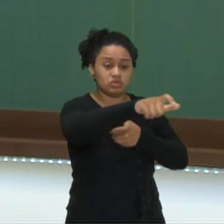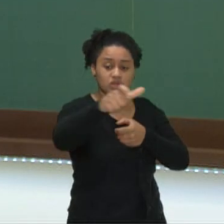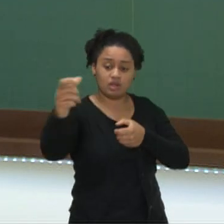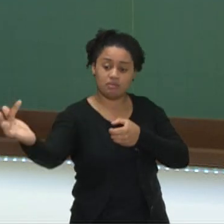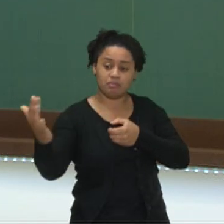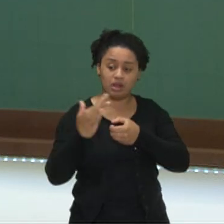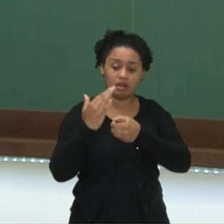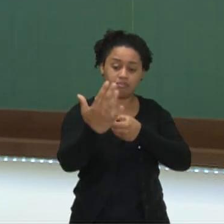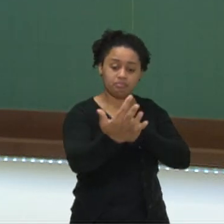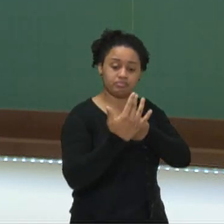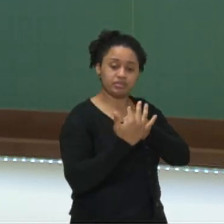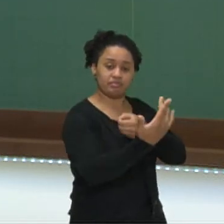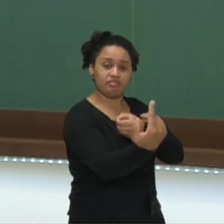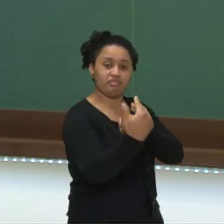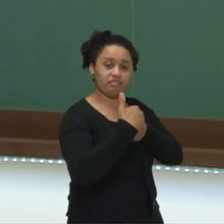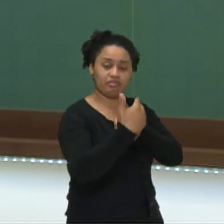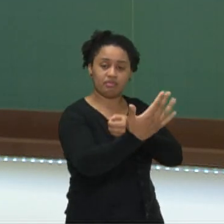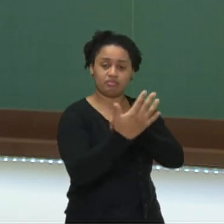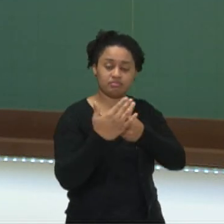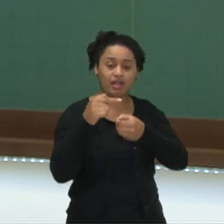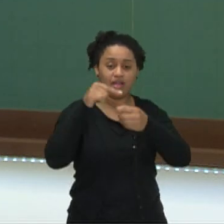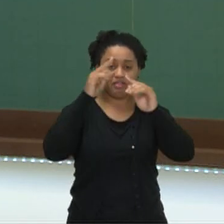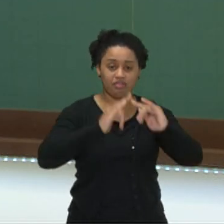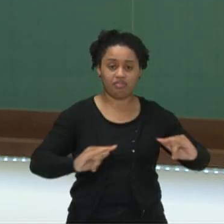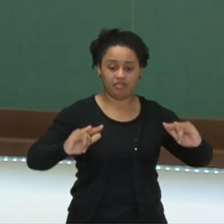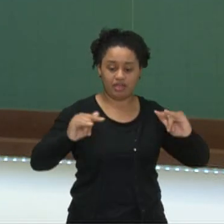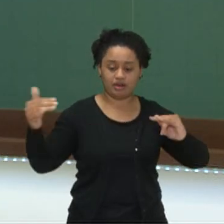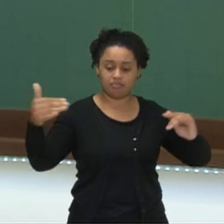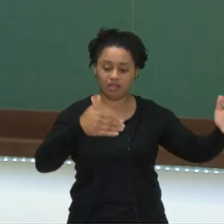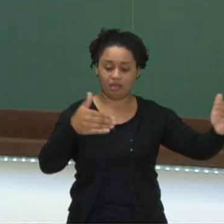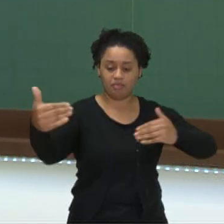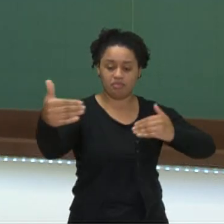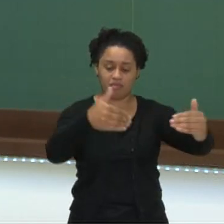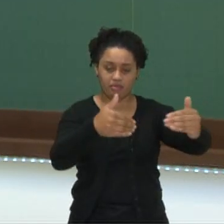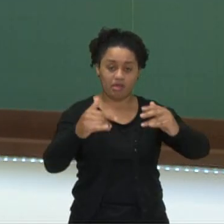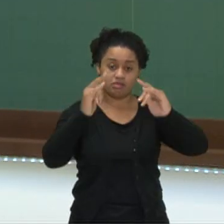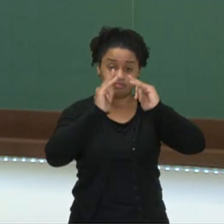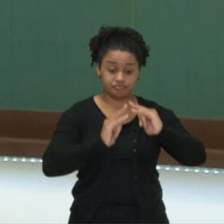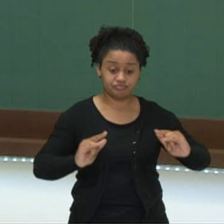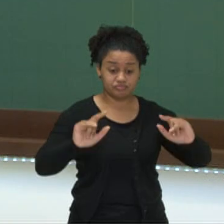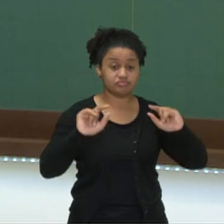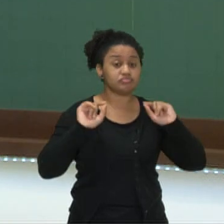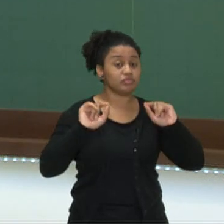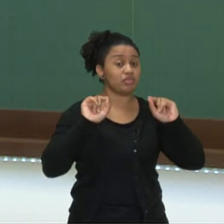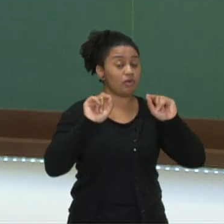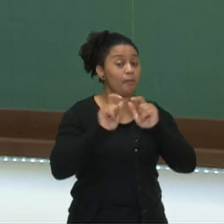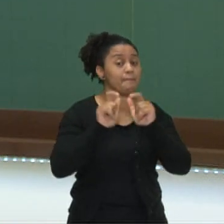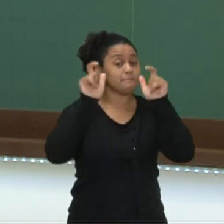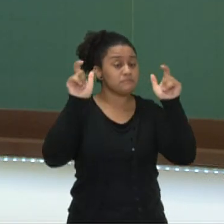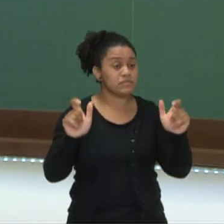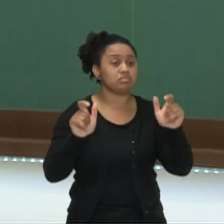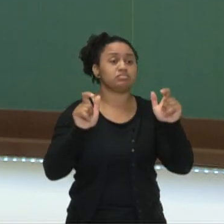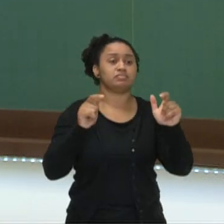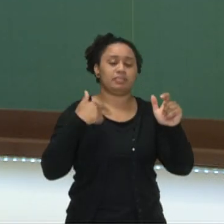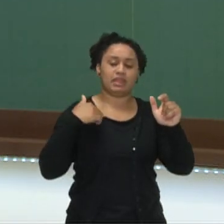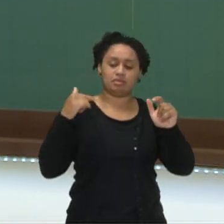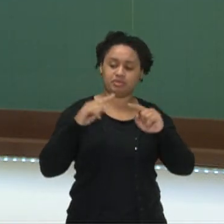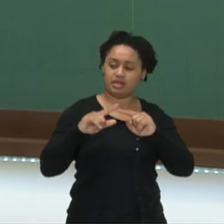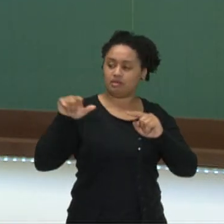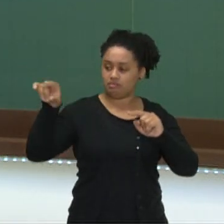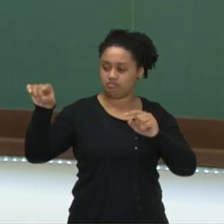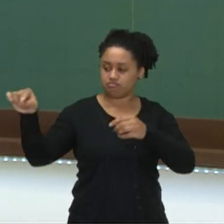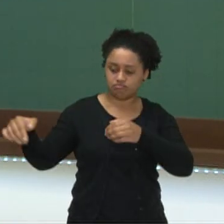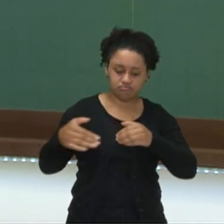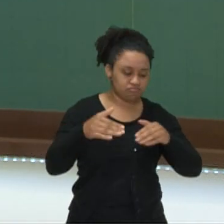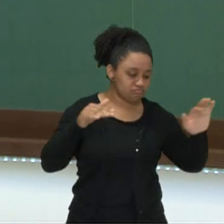locais começavam a frequentar aquelas feiras, né? E as feiras, geralmente, né, no cruzamento de rotas, né,